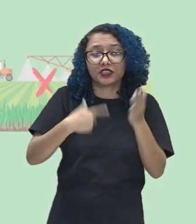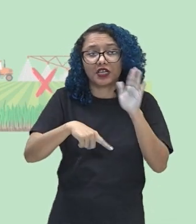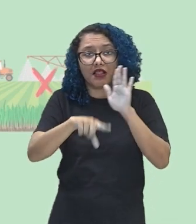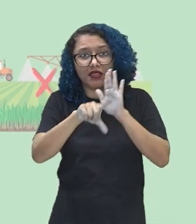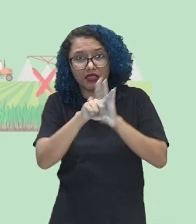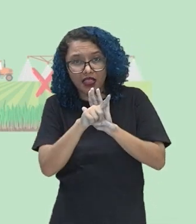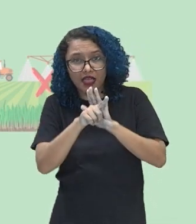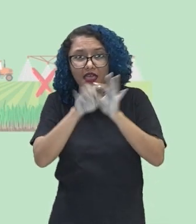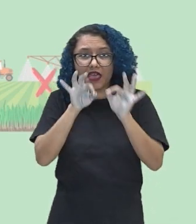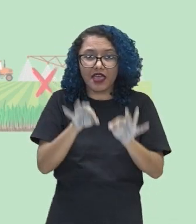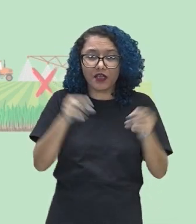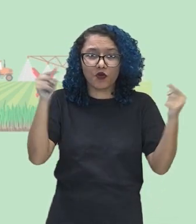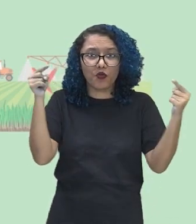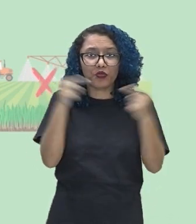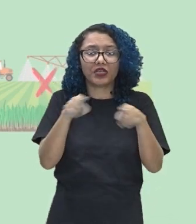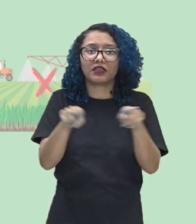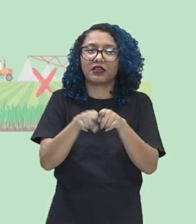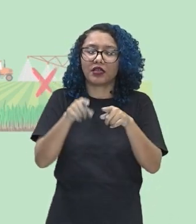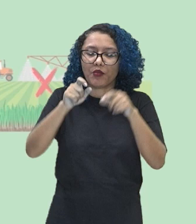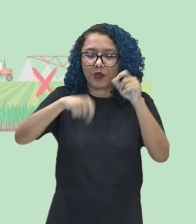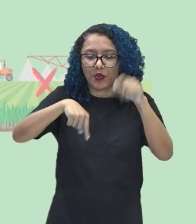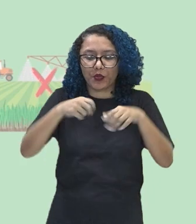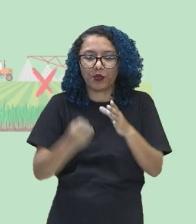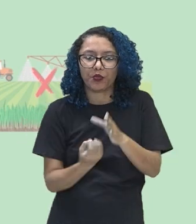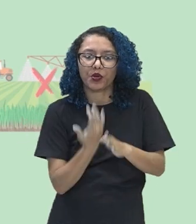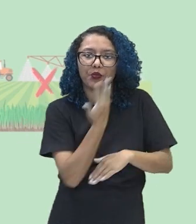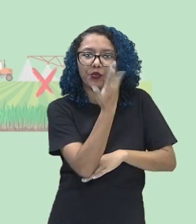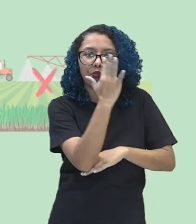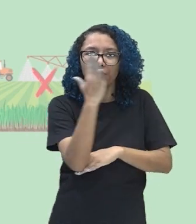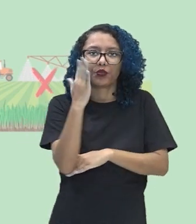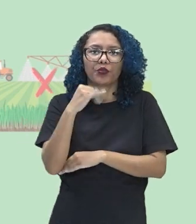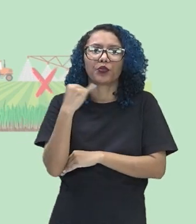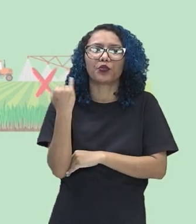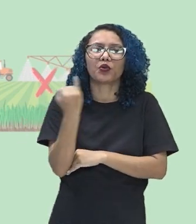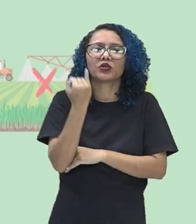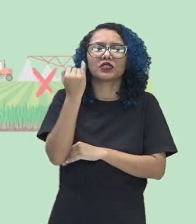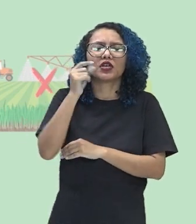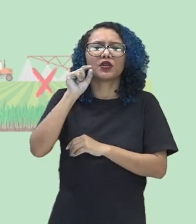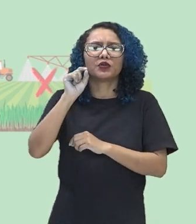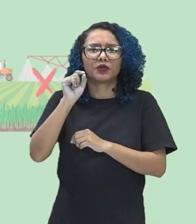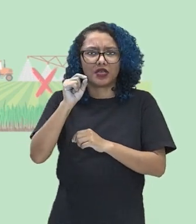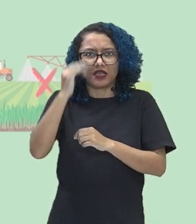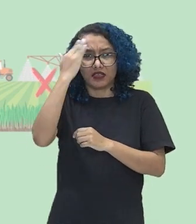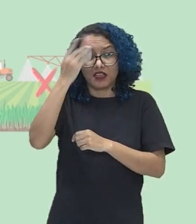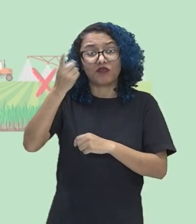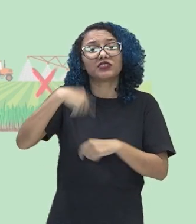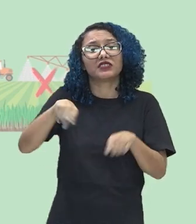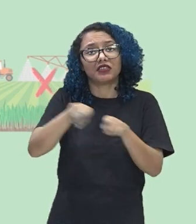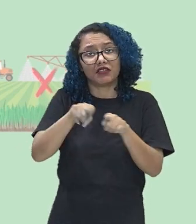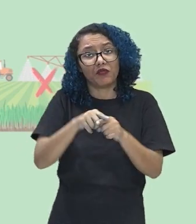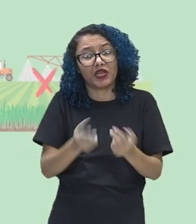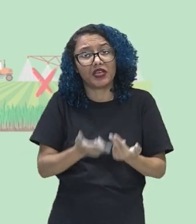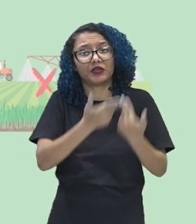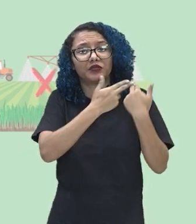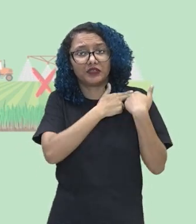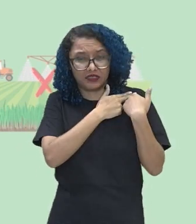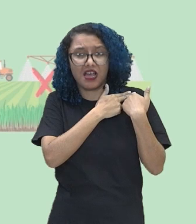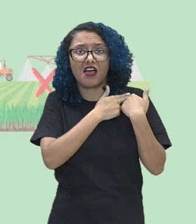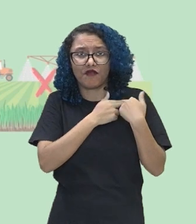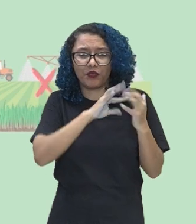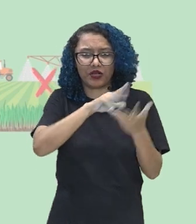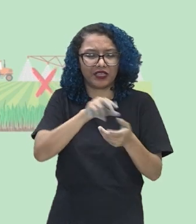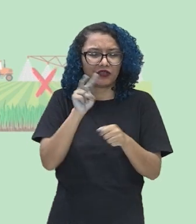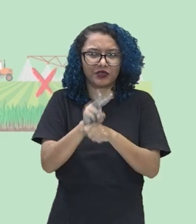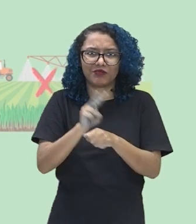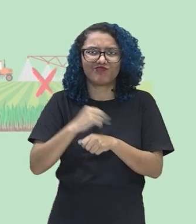adequada, florestação. O importante aqui é você entender que você faz parte disso. Cuidar do nosso planeta é